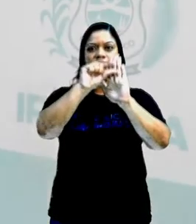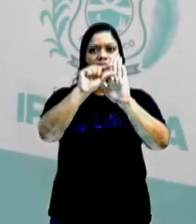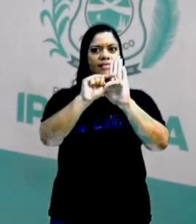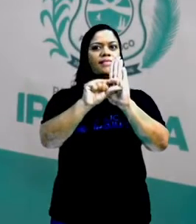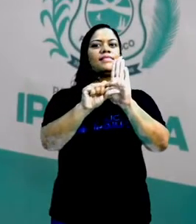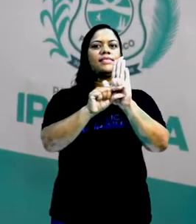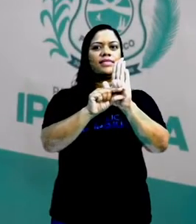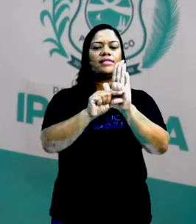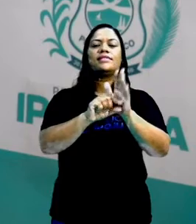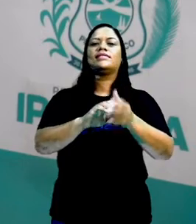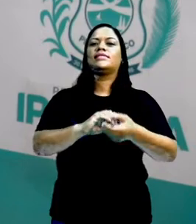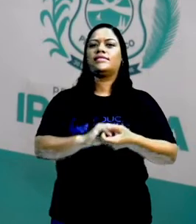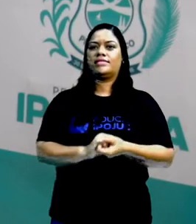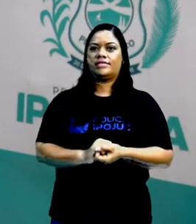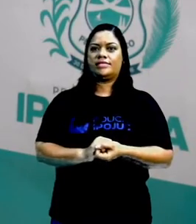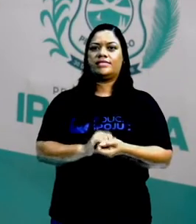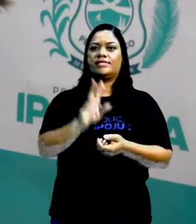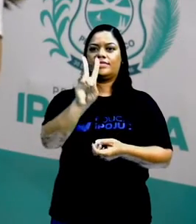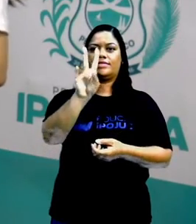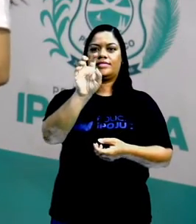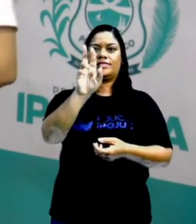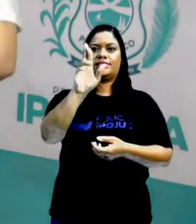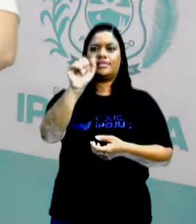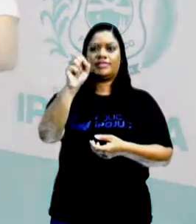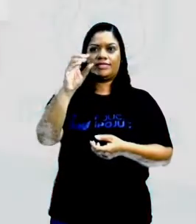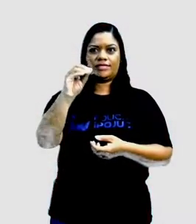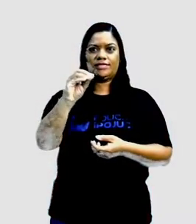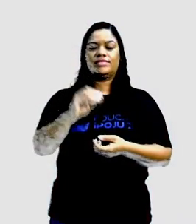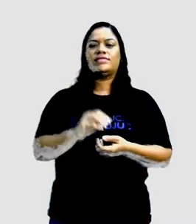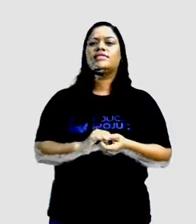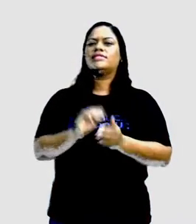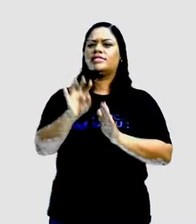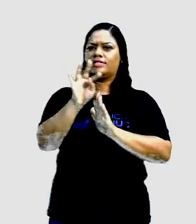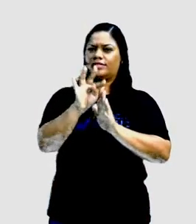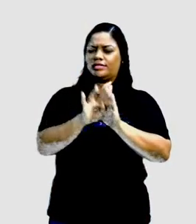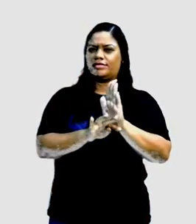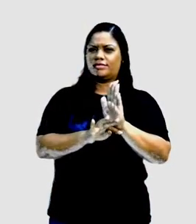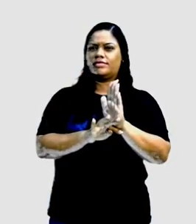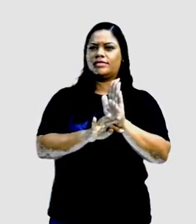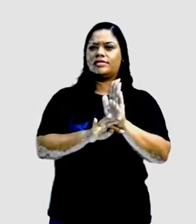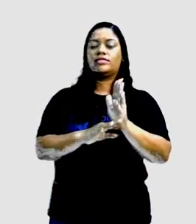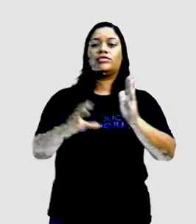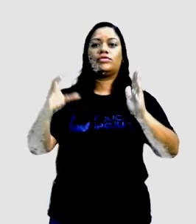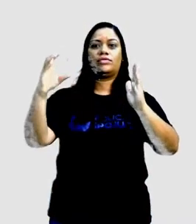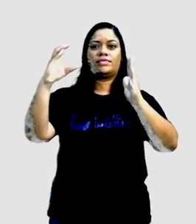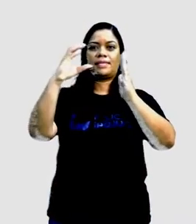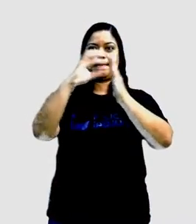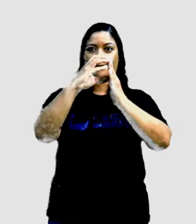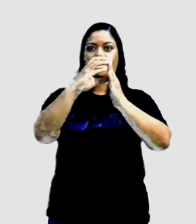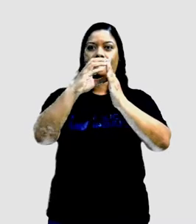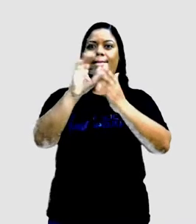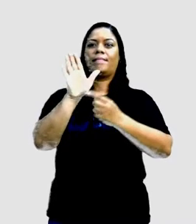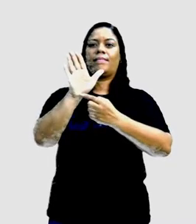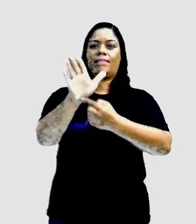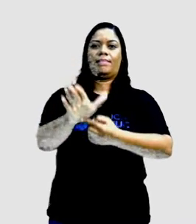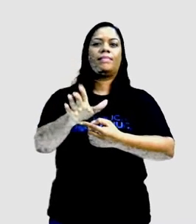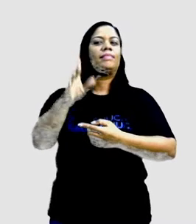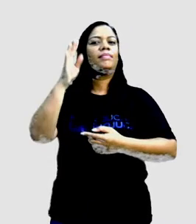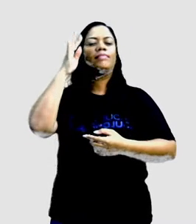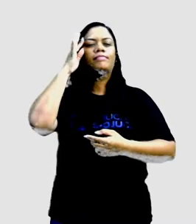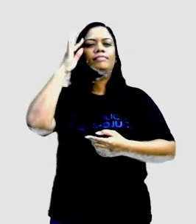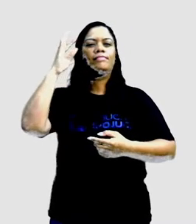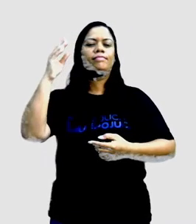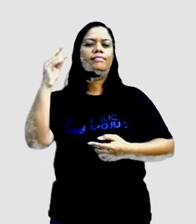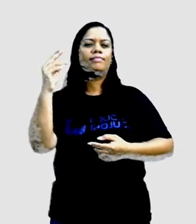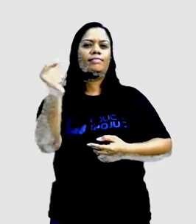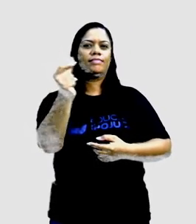poema nós chamamos de verso. E em prosa é um texto mais corrido, é uma exposição de ideias.